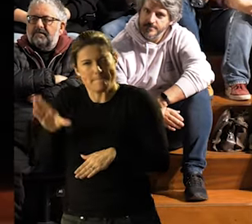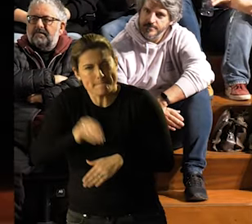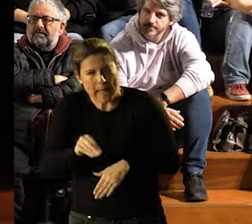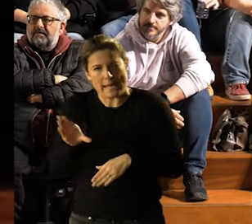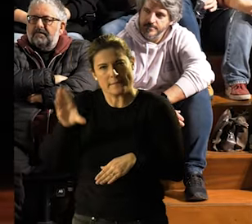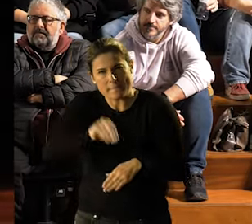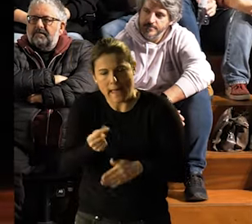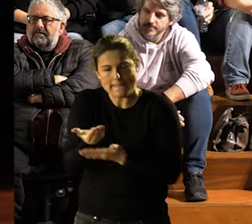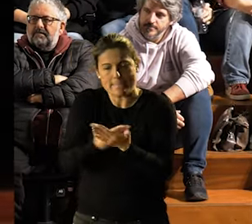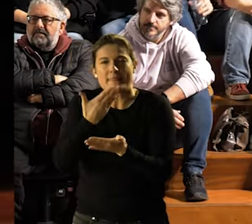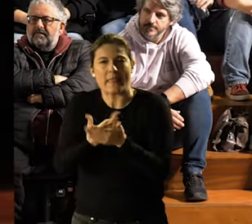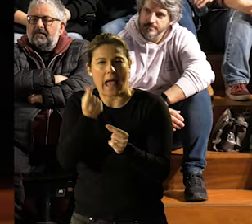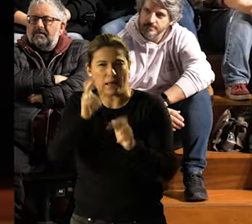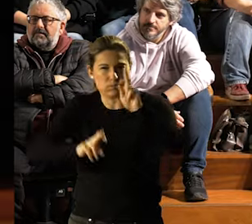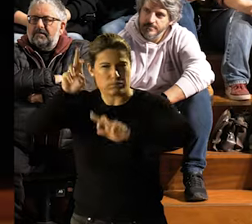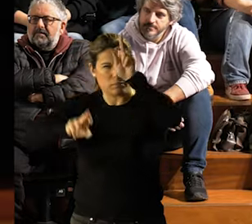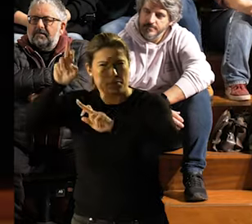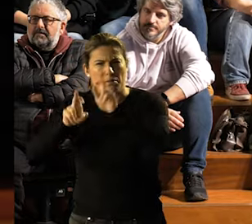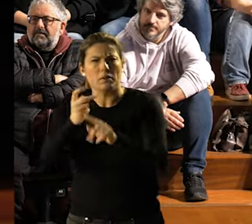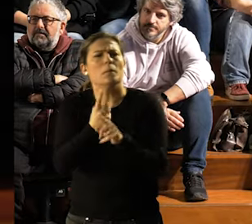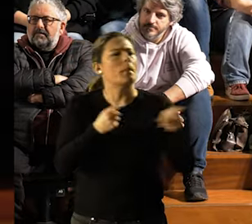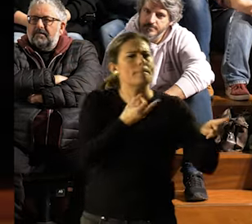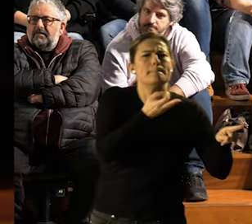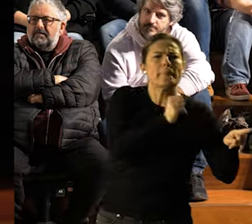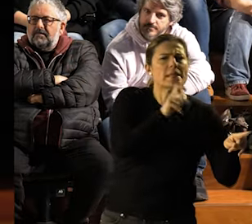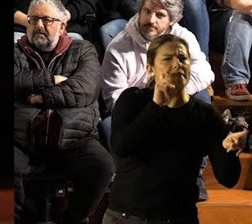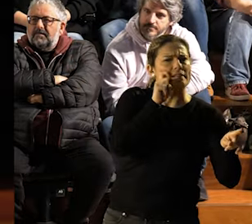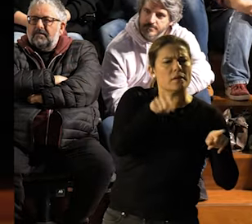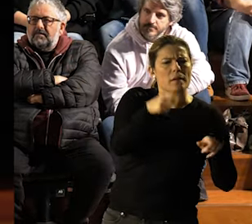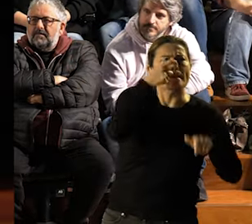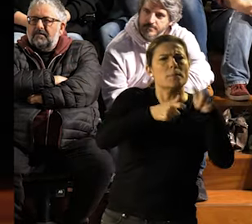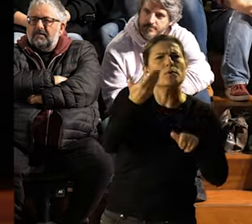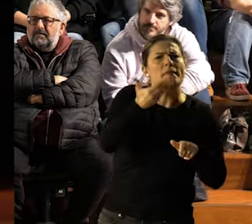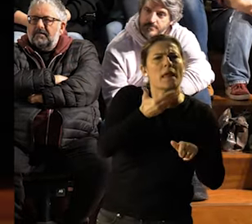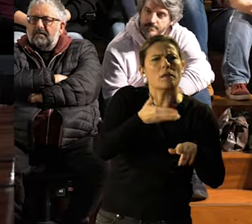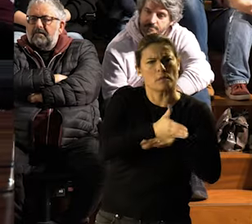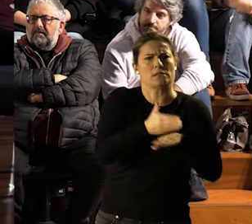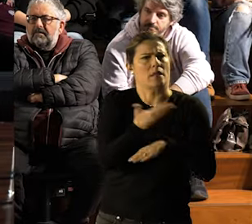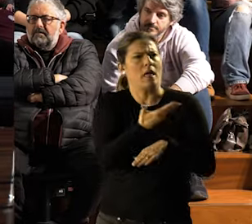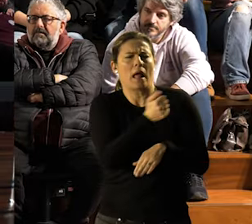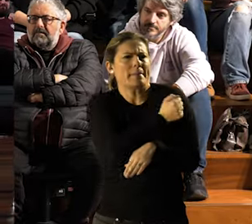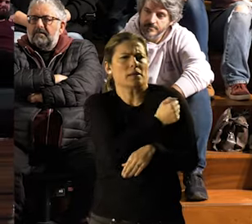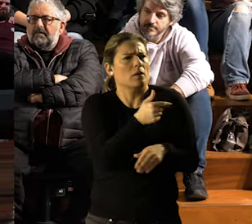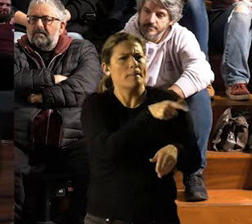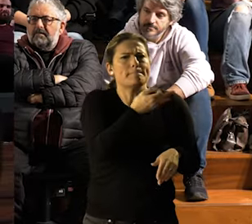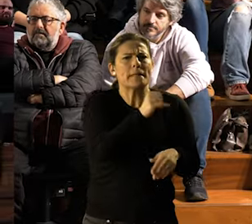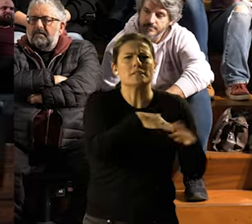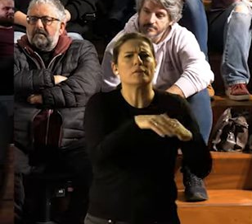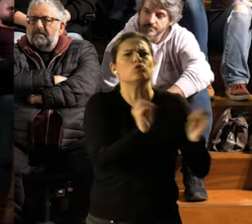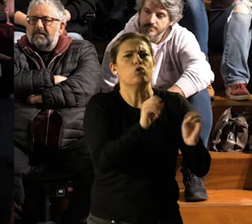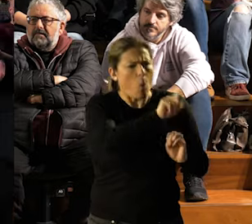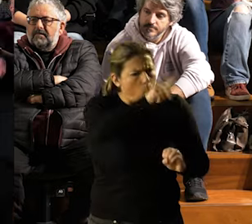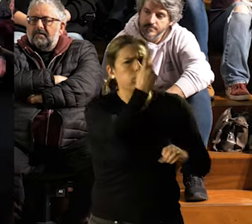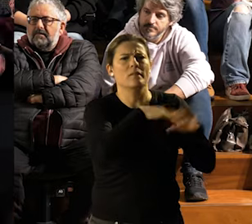mercado para mais especulação então porque é que o PS não defendeu o direito das pessoas ou direito à habitação porque é que não fez aquilo que